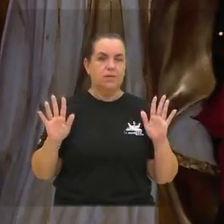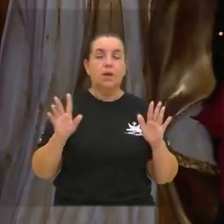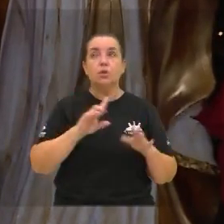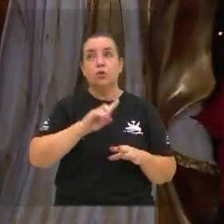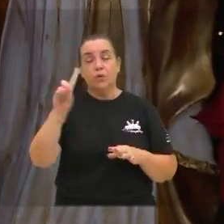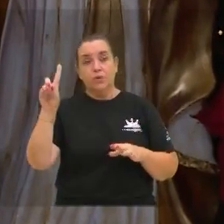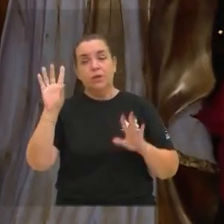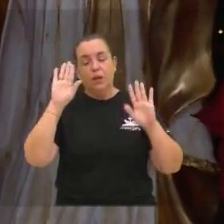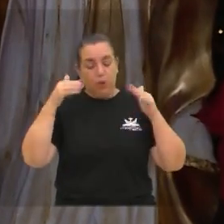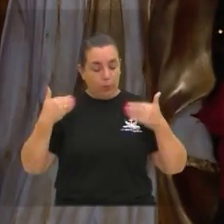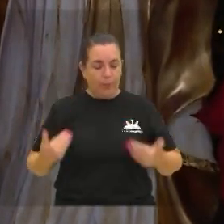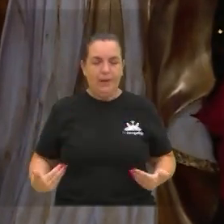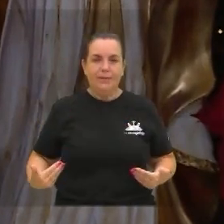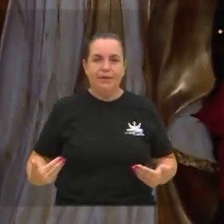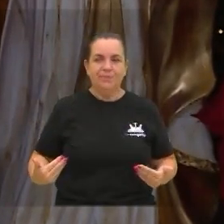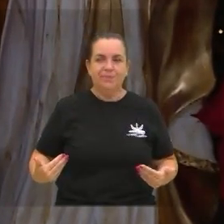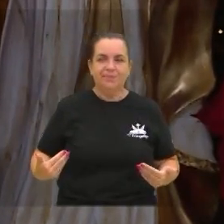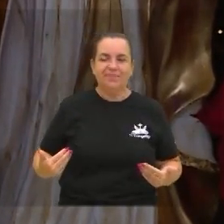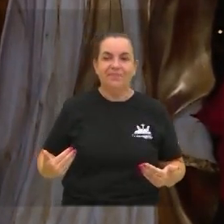divina e humana?